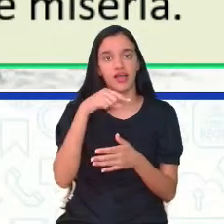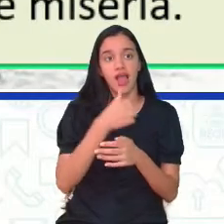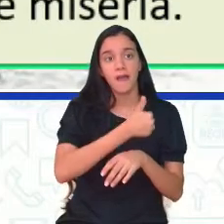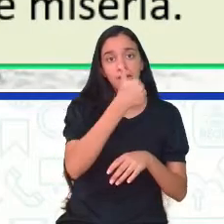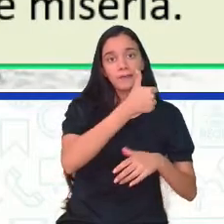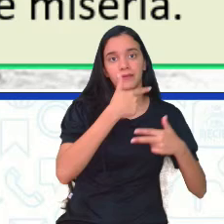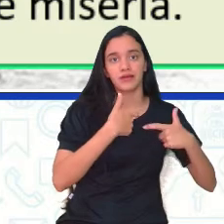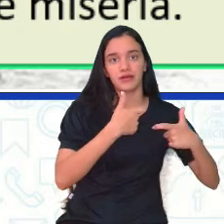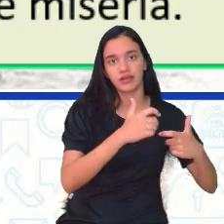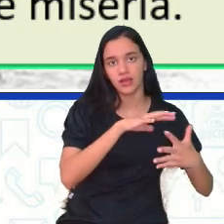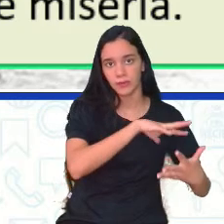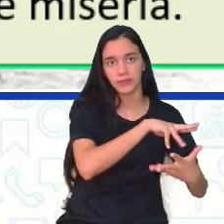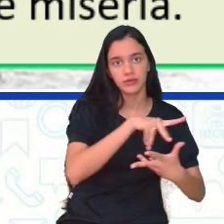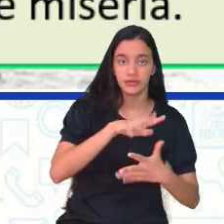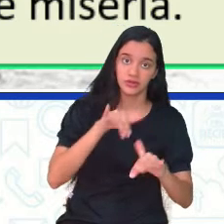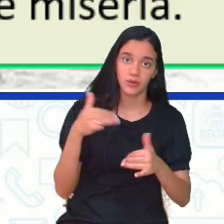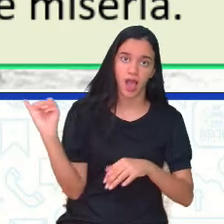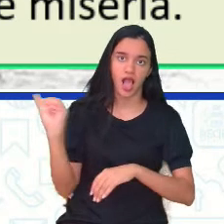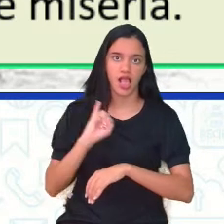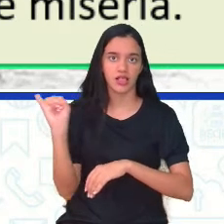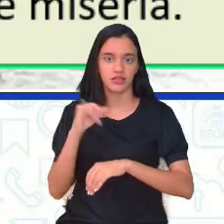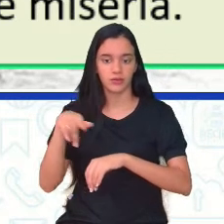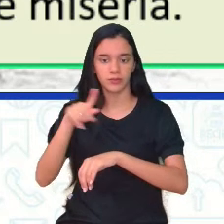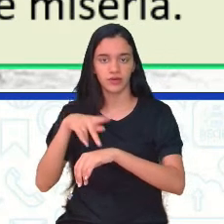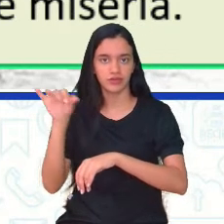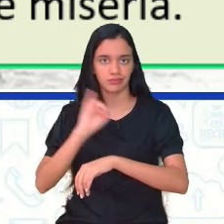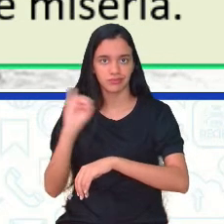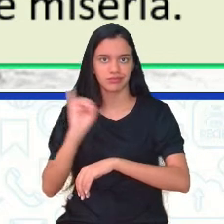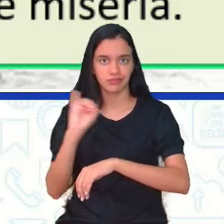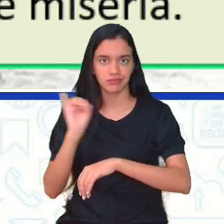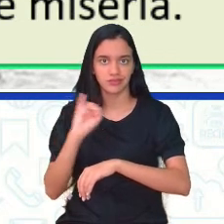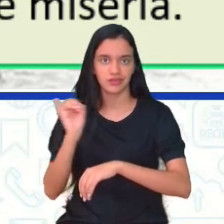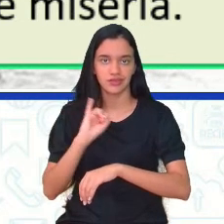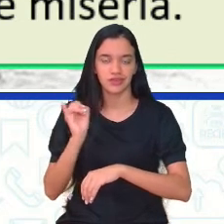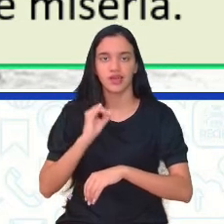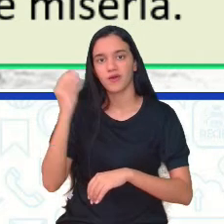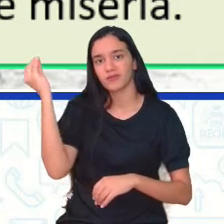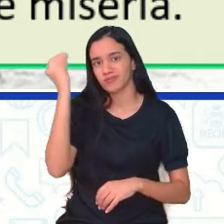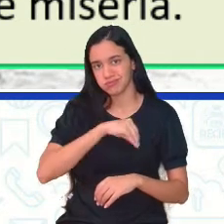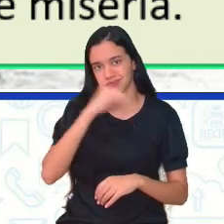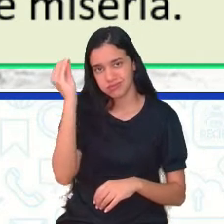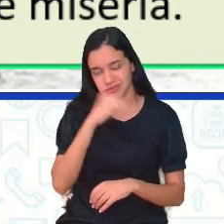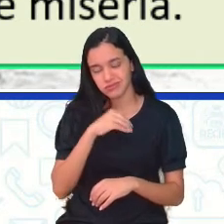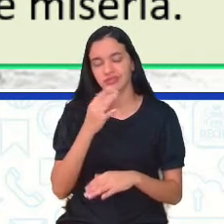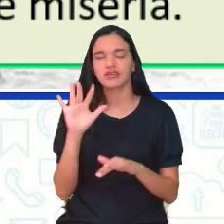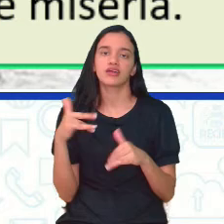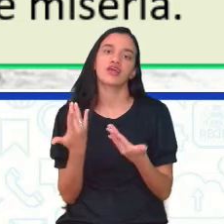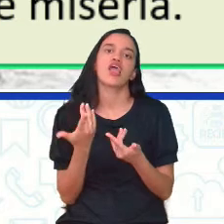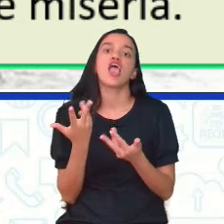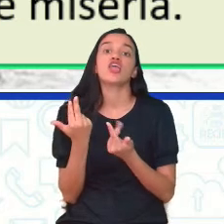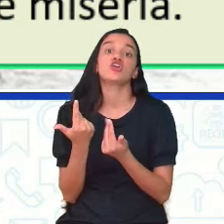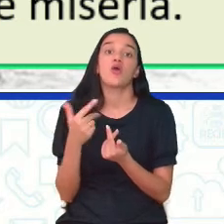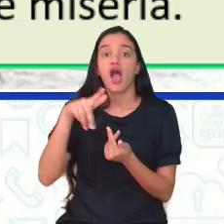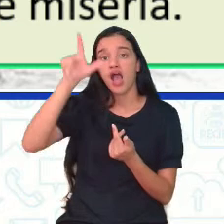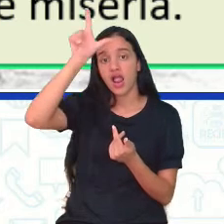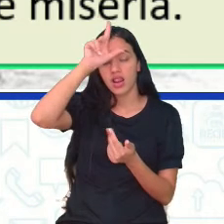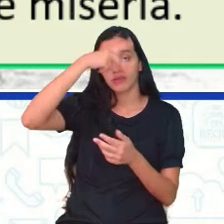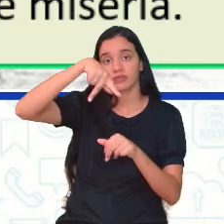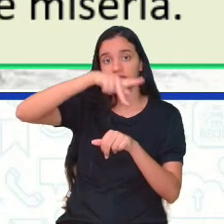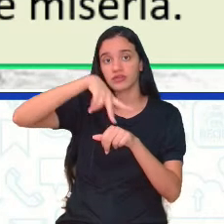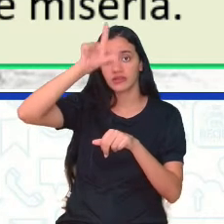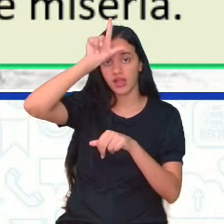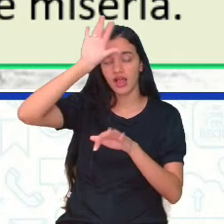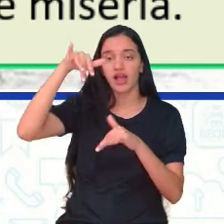Guerra Mundial, a Itália, né, ela saiu mutilada, né, a mesma coisa a Alemanha, né. Então,